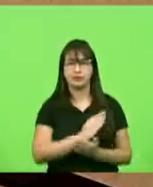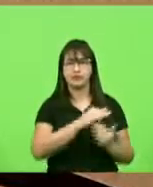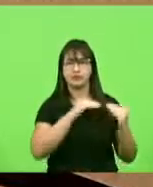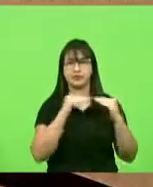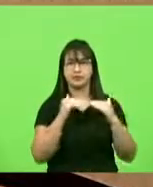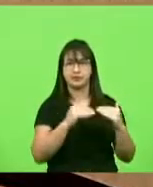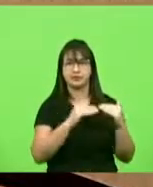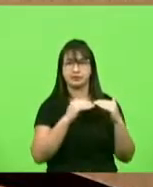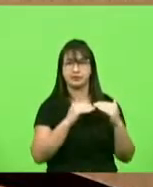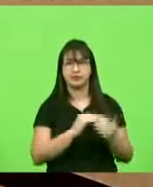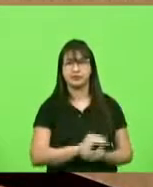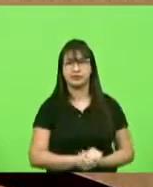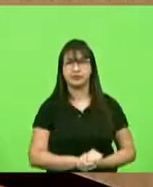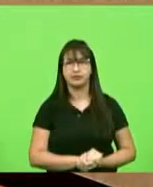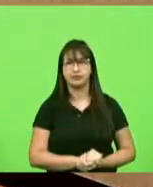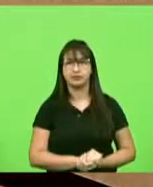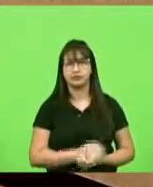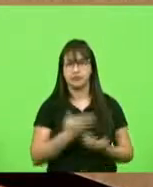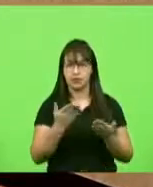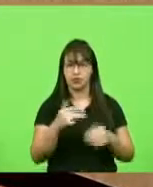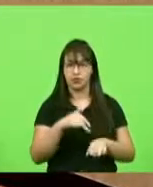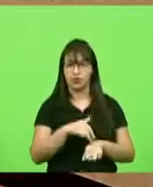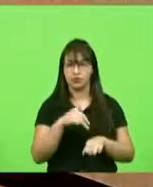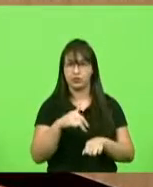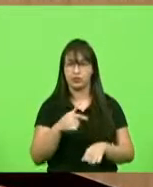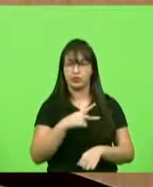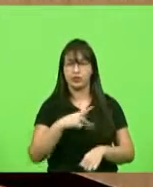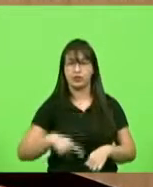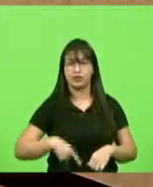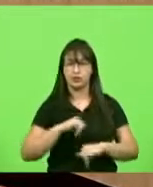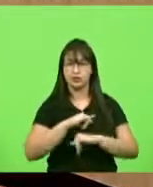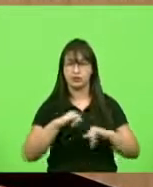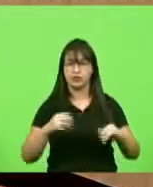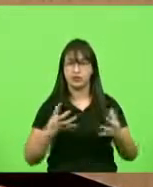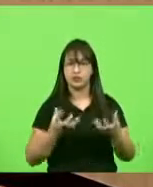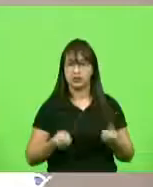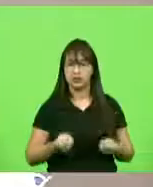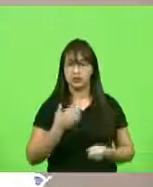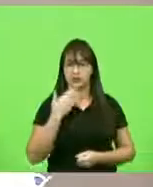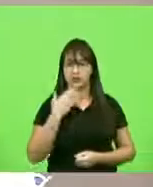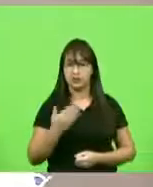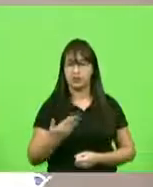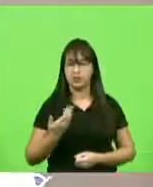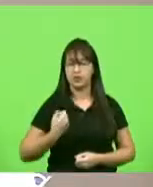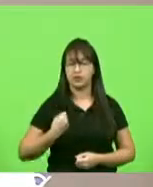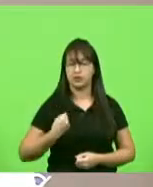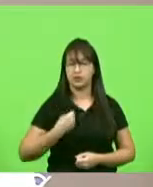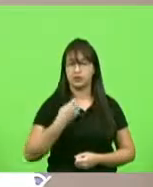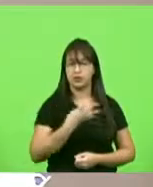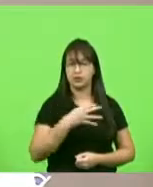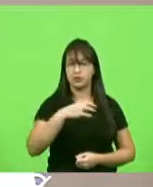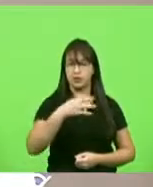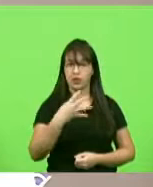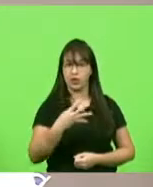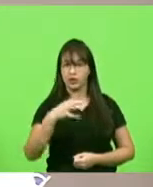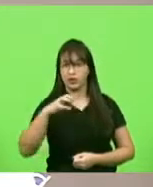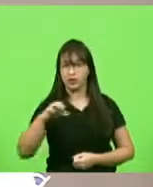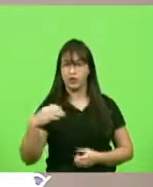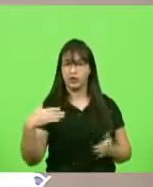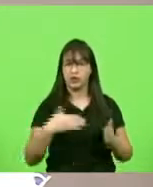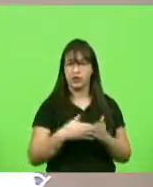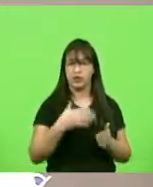unanimidade, deputado, vossa moção. Esta presidência comunica que defere os seguintes requerimentos 449 a 476